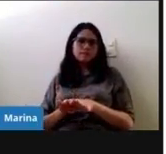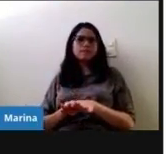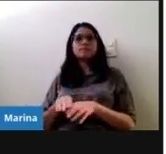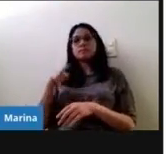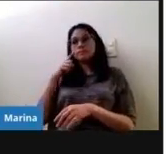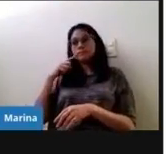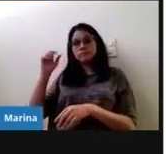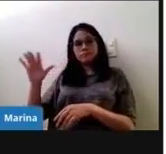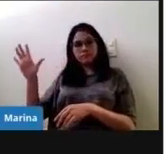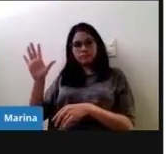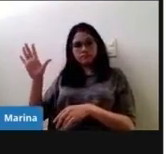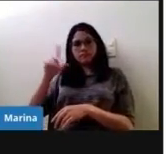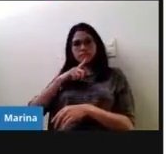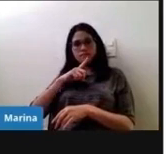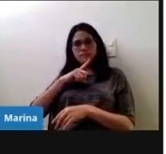nós temos